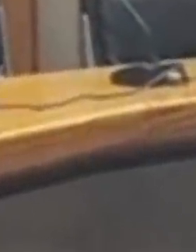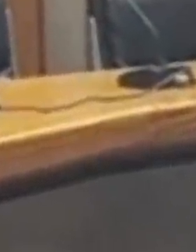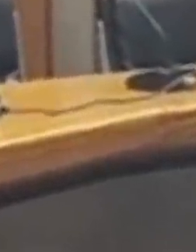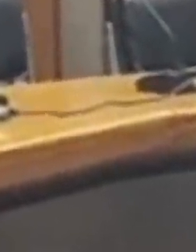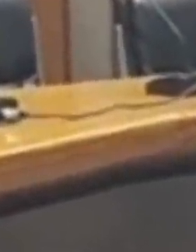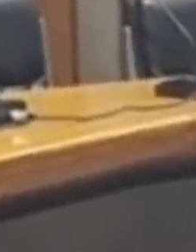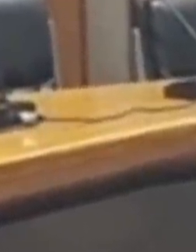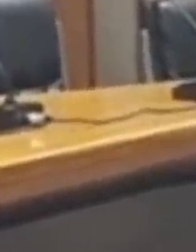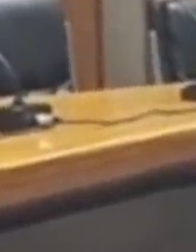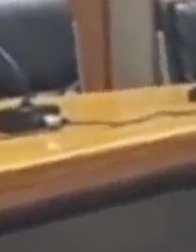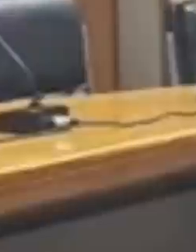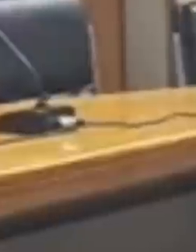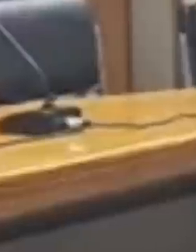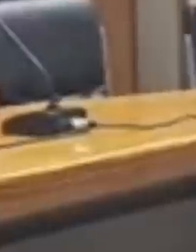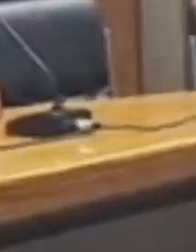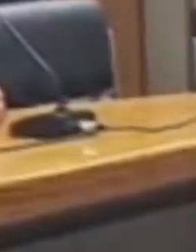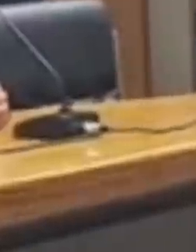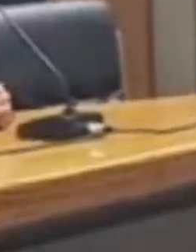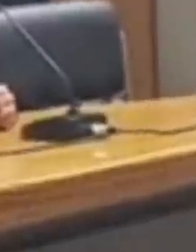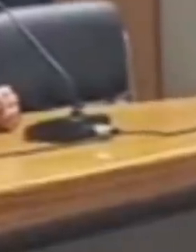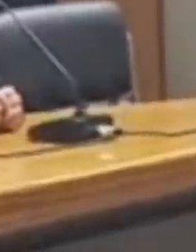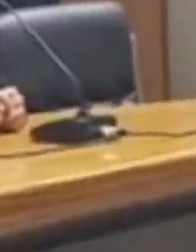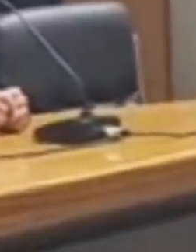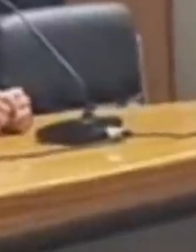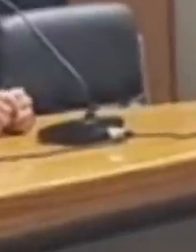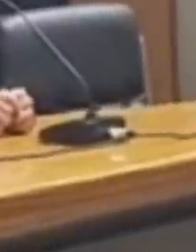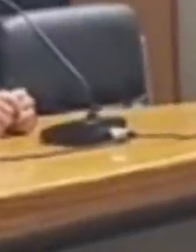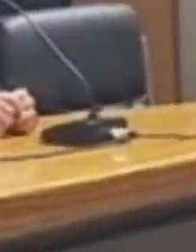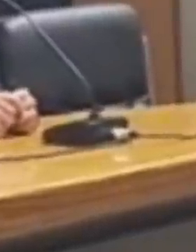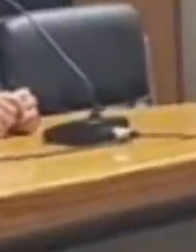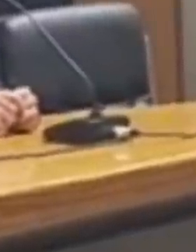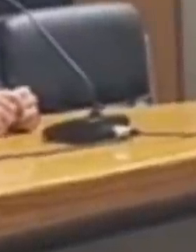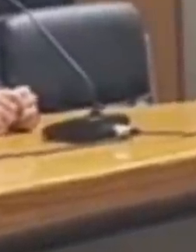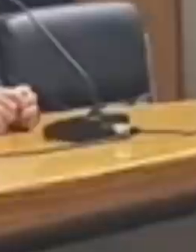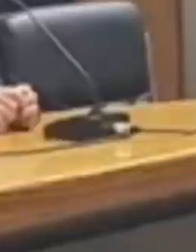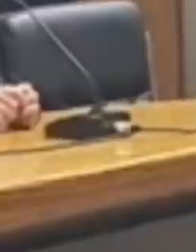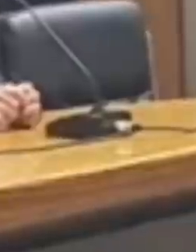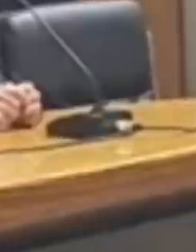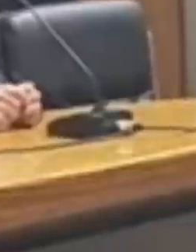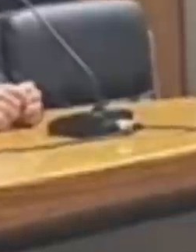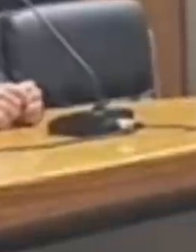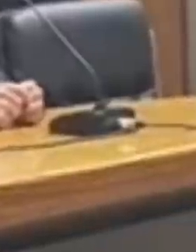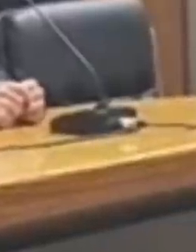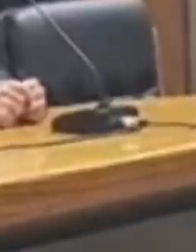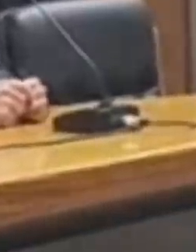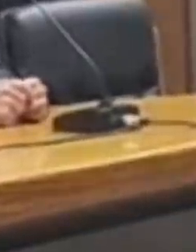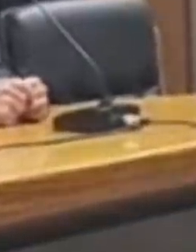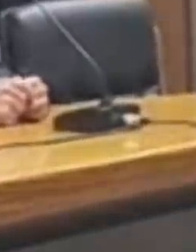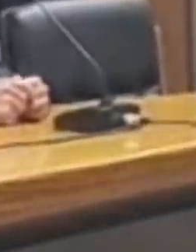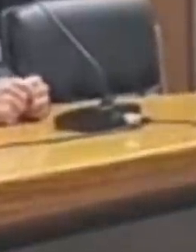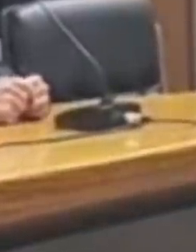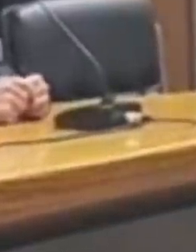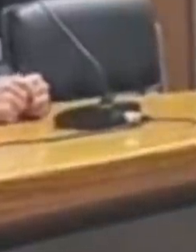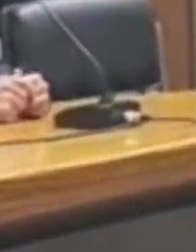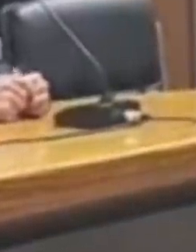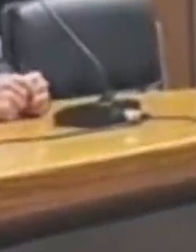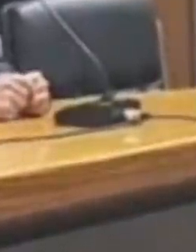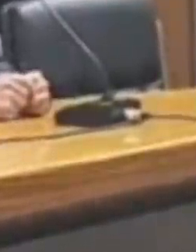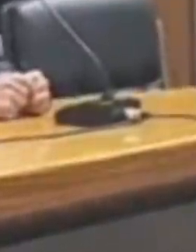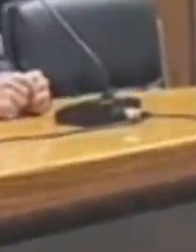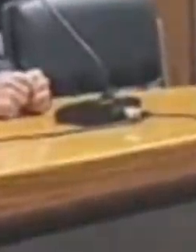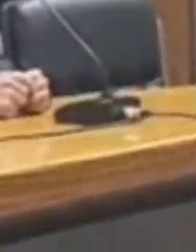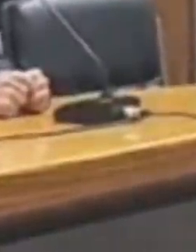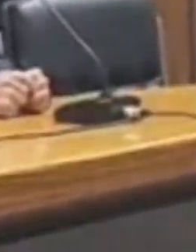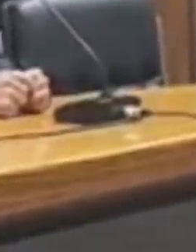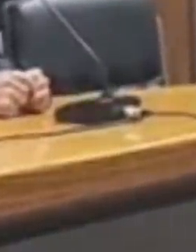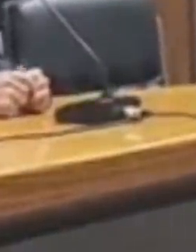Muitas medidas tomadas o ano passado abalaram a economia. Com a polícia do fica em casa, a economia a gente vê